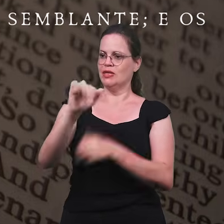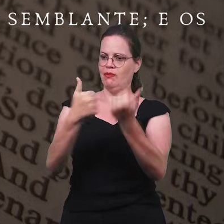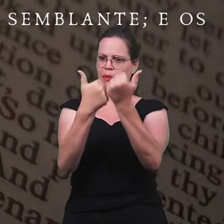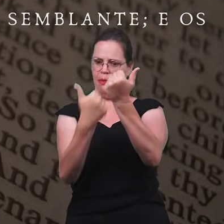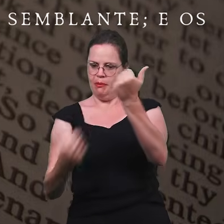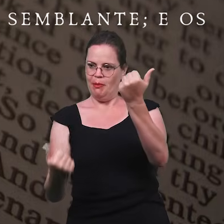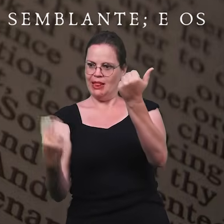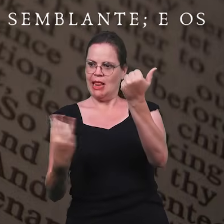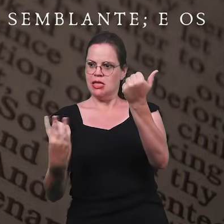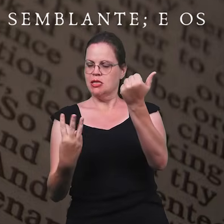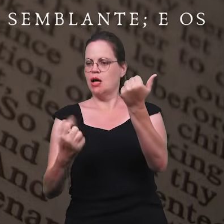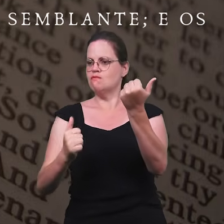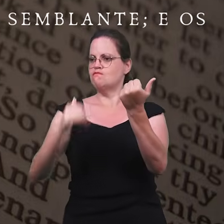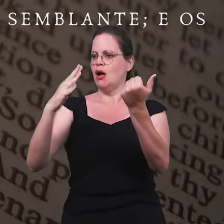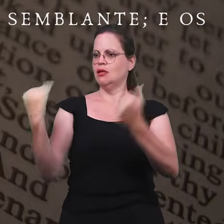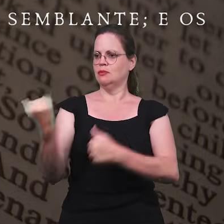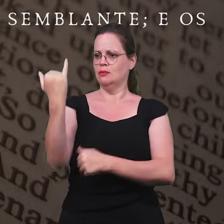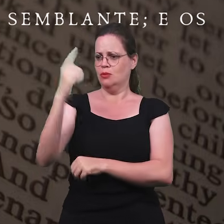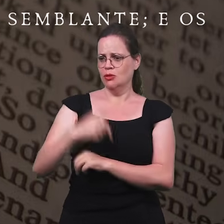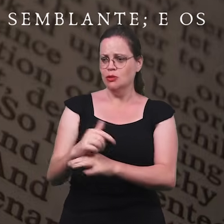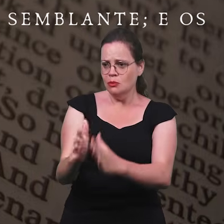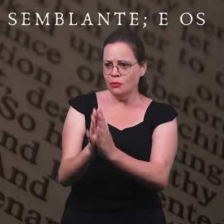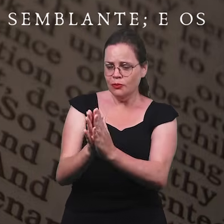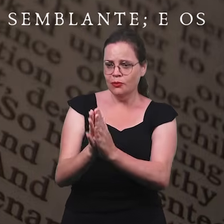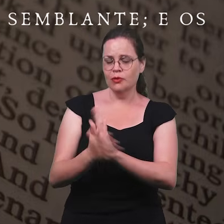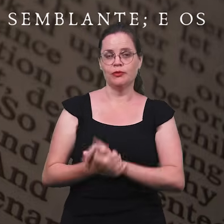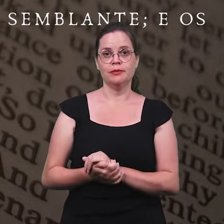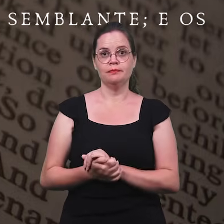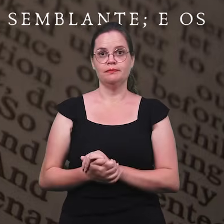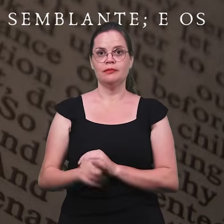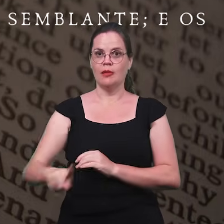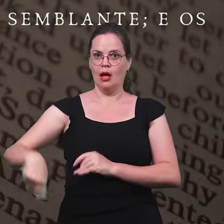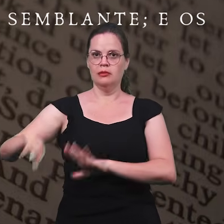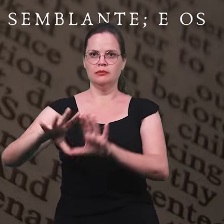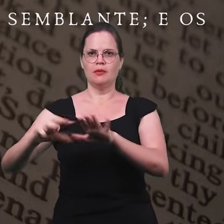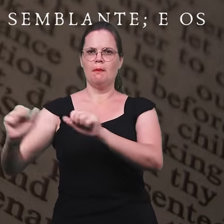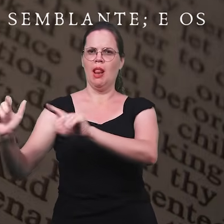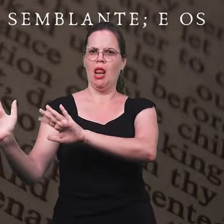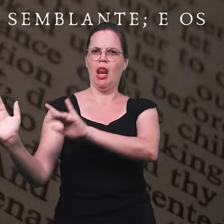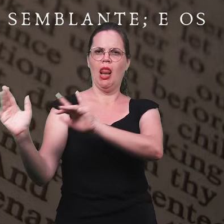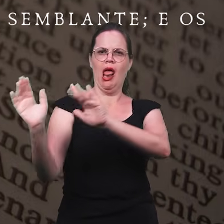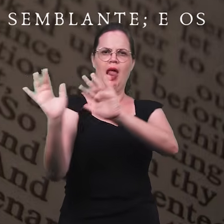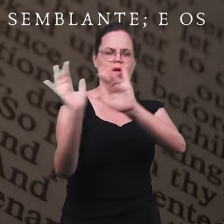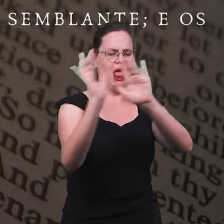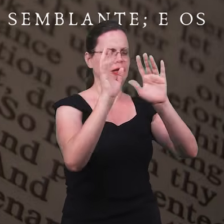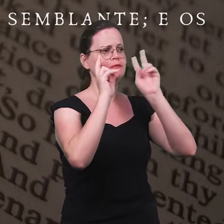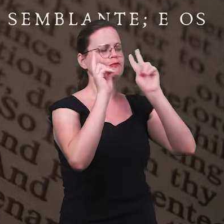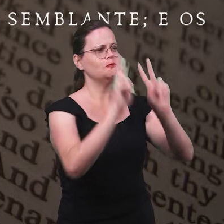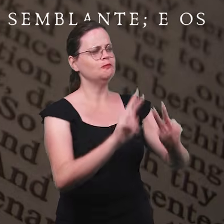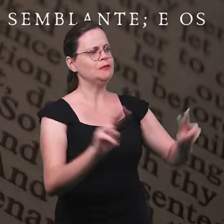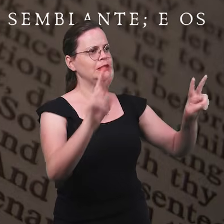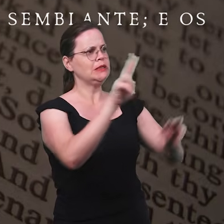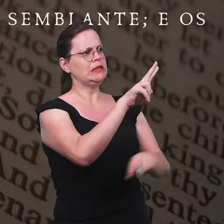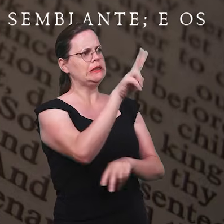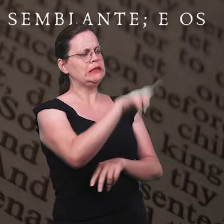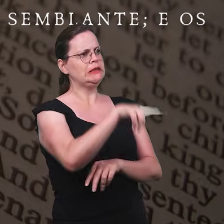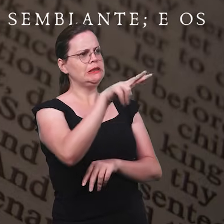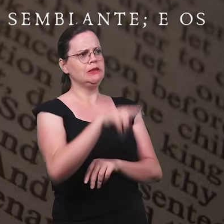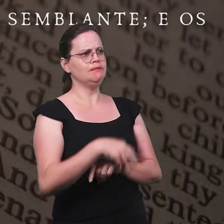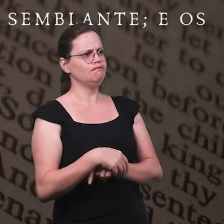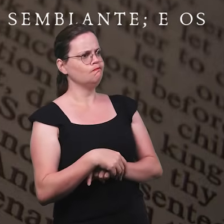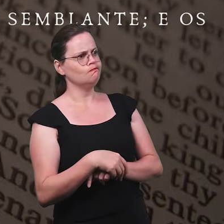o terceiro dominador. Então entraram todos os sábios do rei, mas não puderam